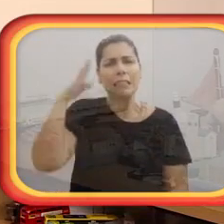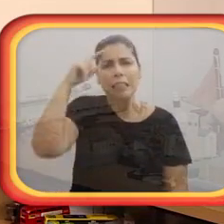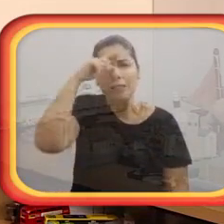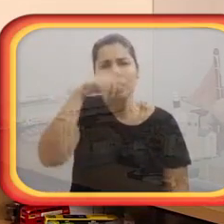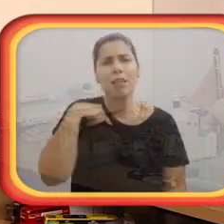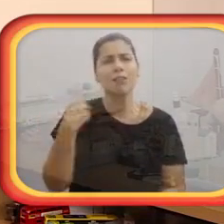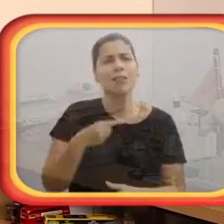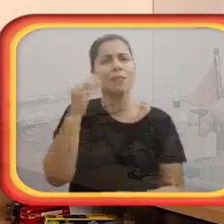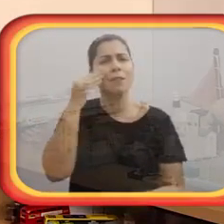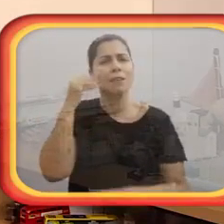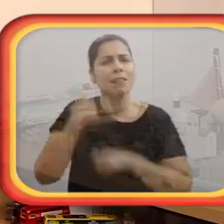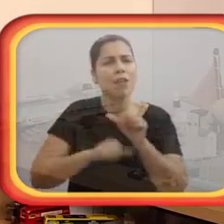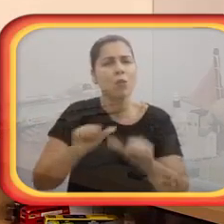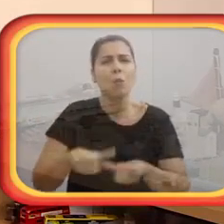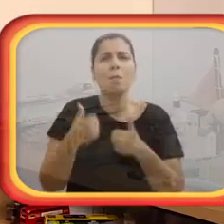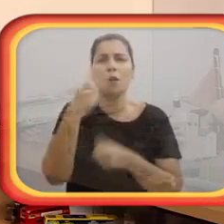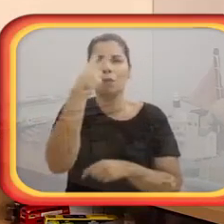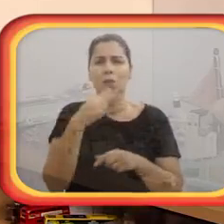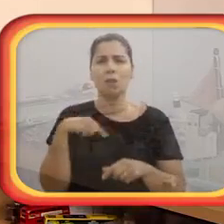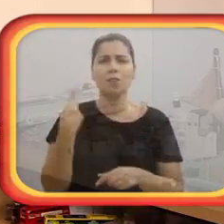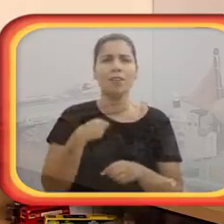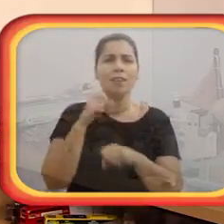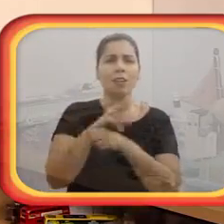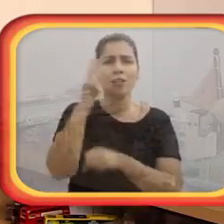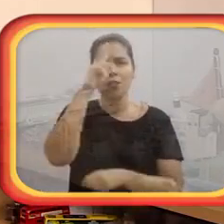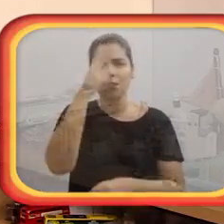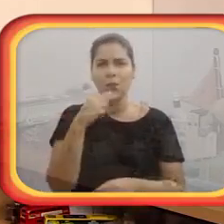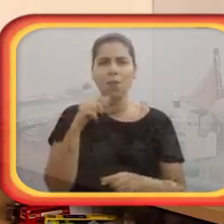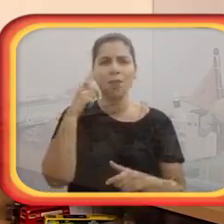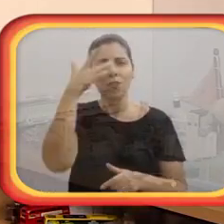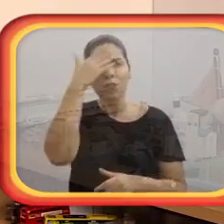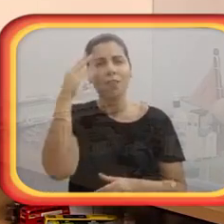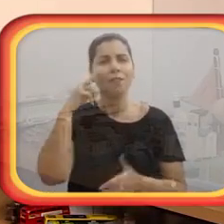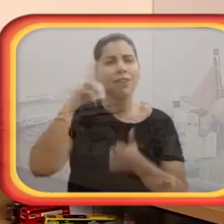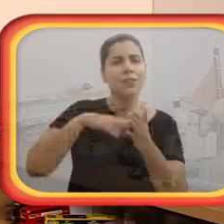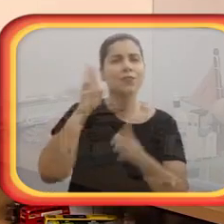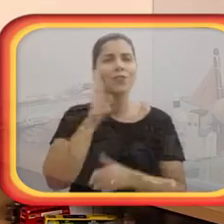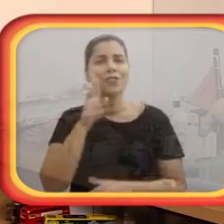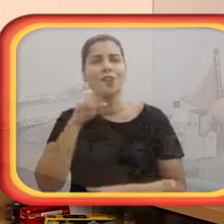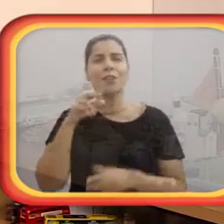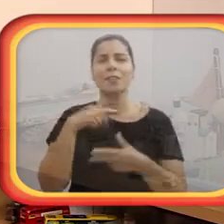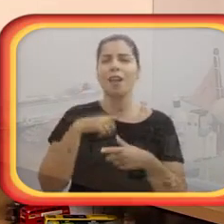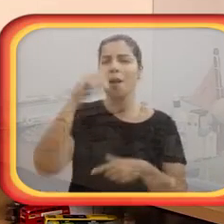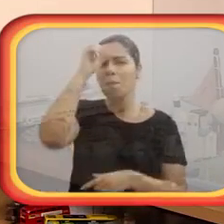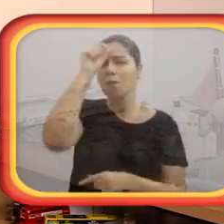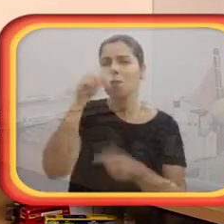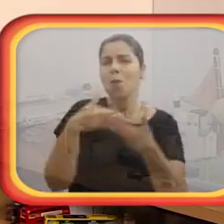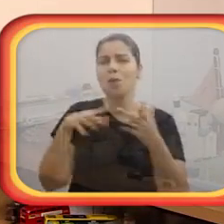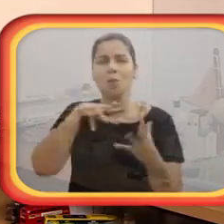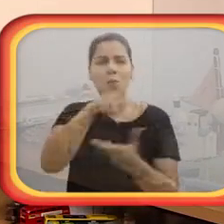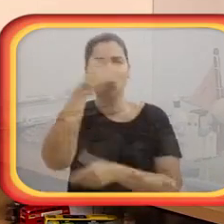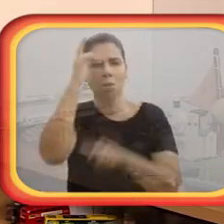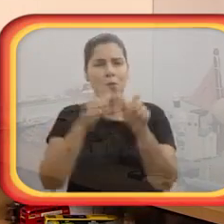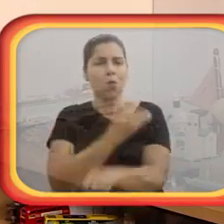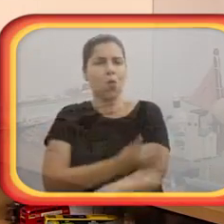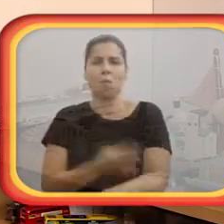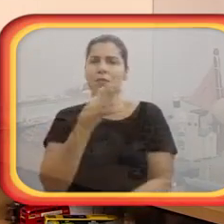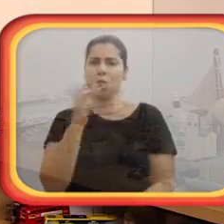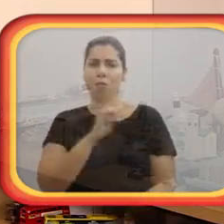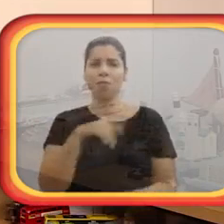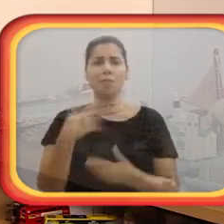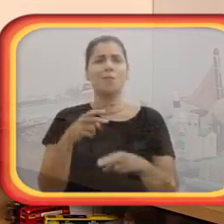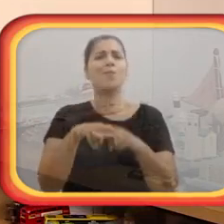visual. Mas quem entrar no Histórias de Cego vai se divertir, vai ler histórias bacanas, vai aprender um pouquinho sobre um mundo que